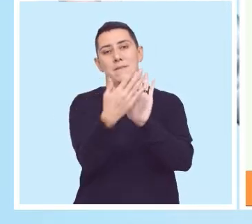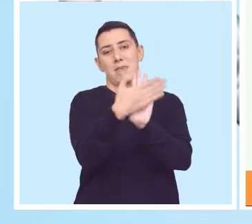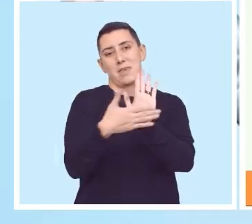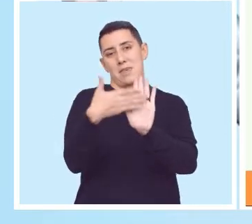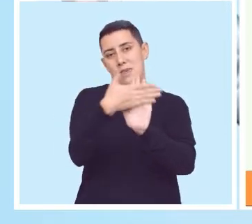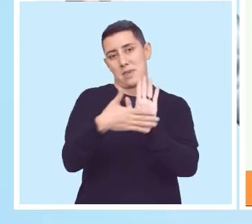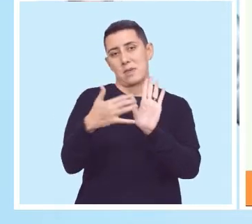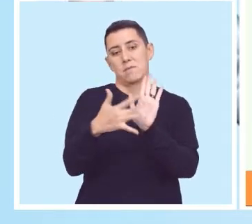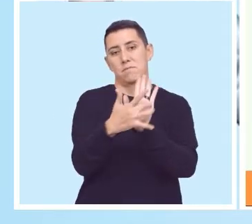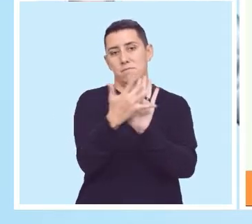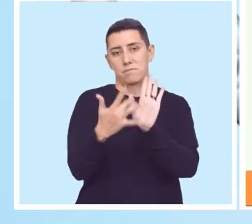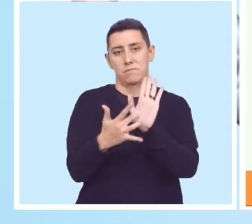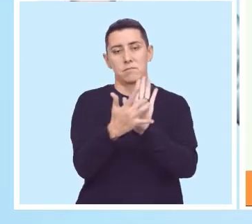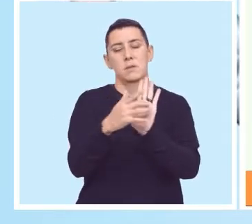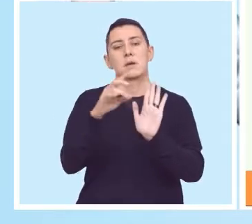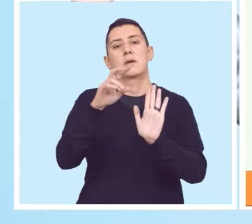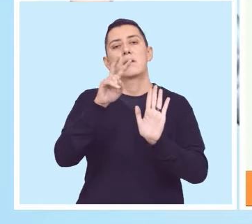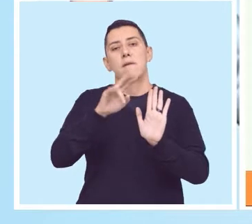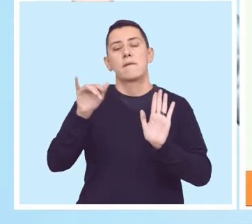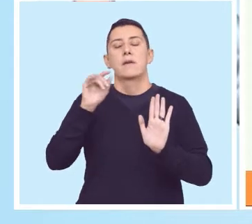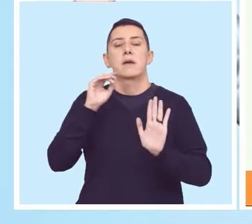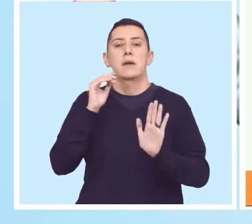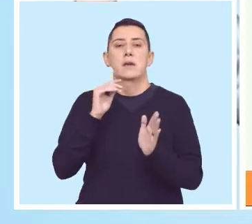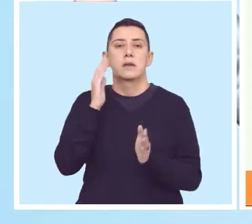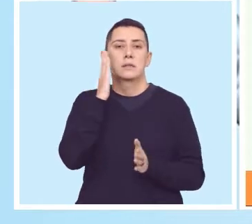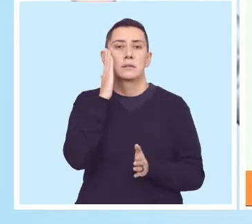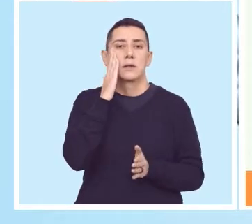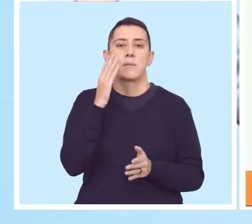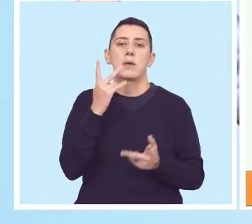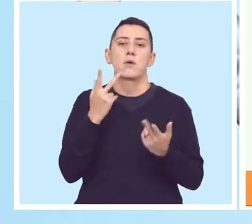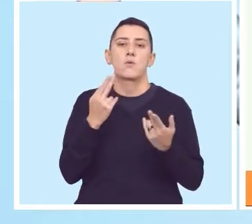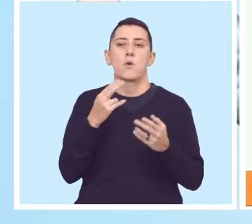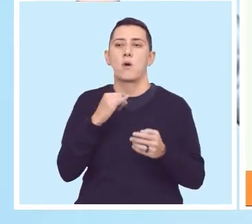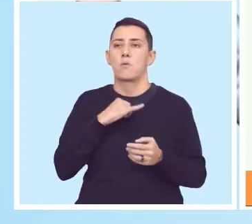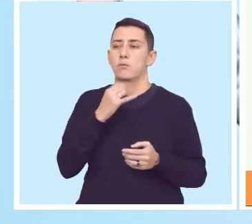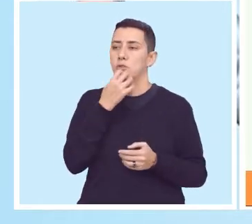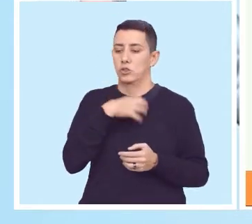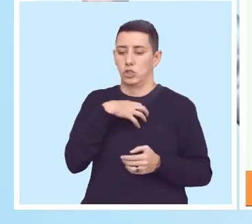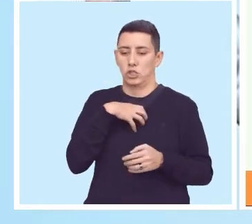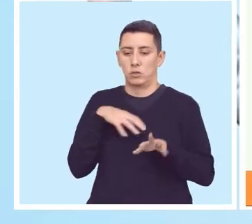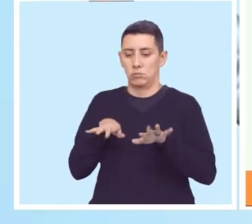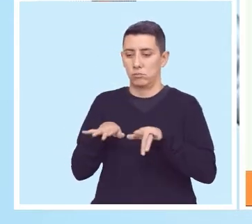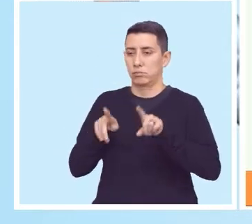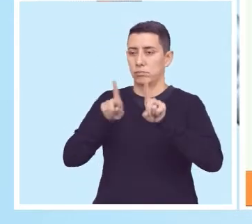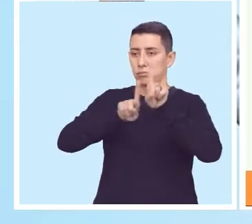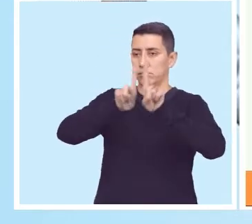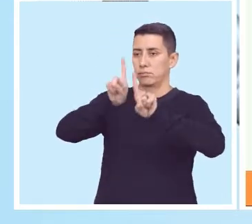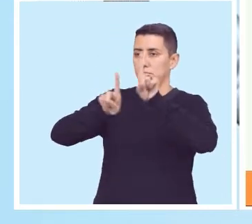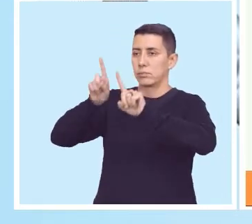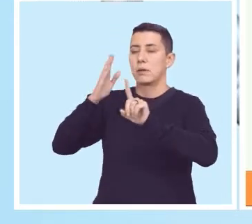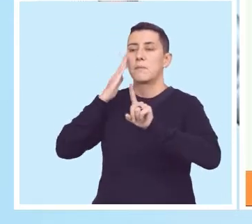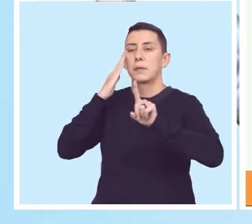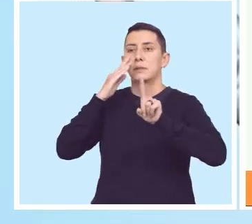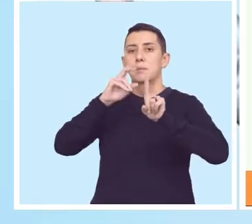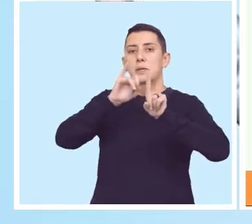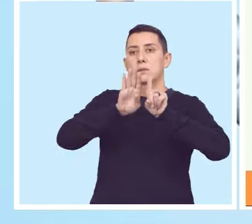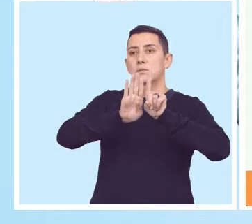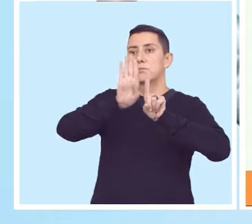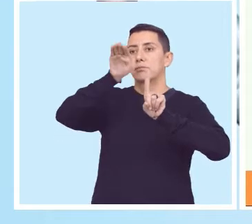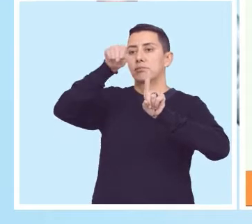que nós tínhamos ali a composição de um dashboard com as informações de degradação